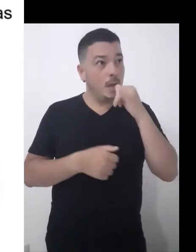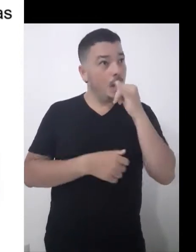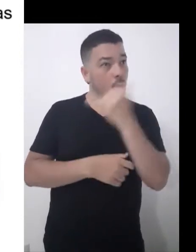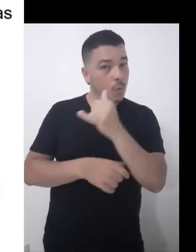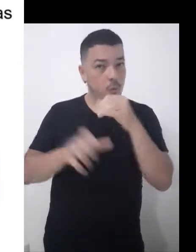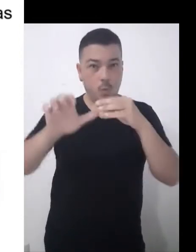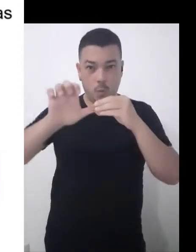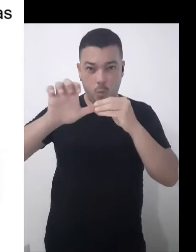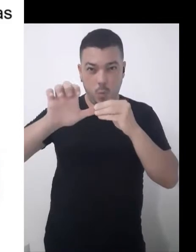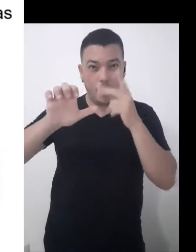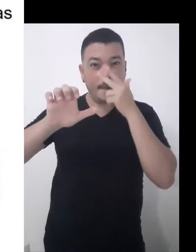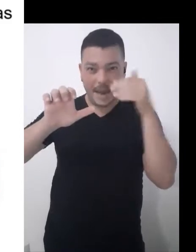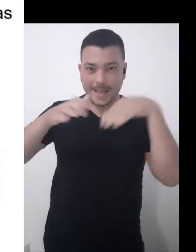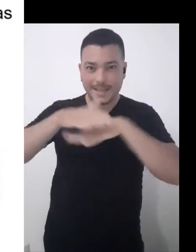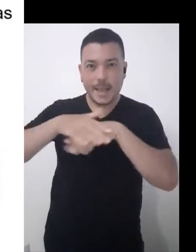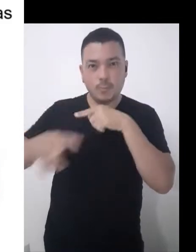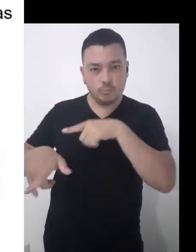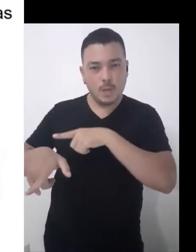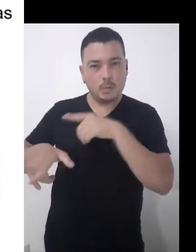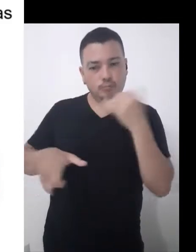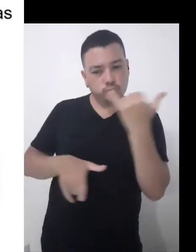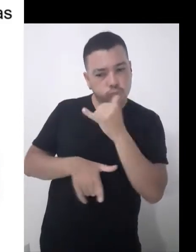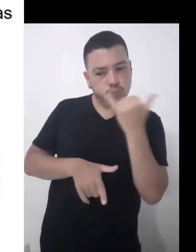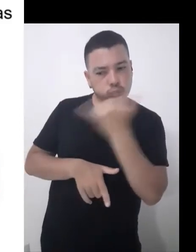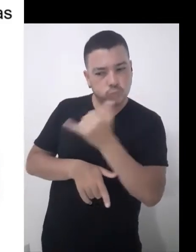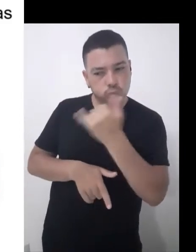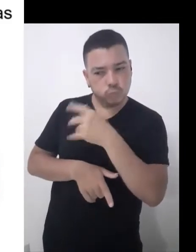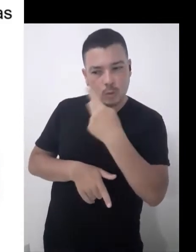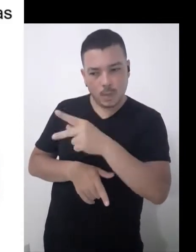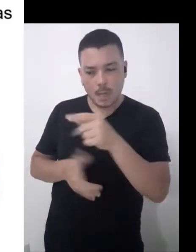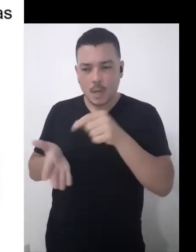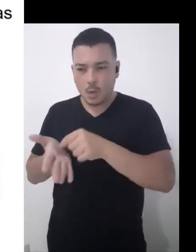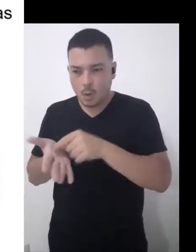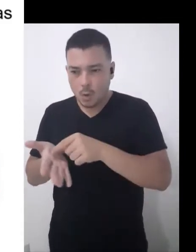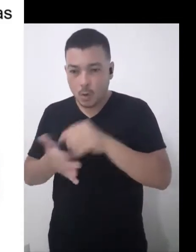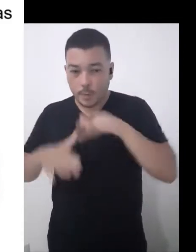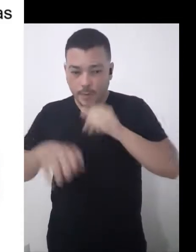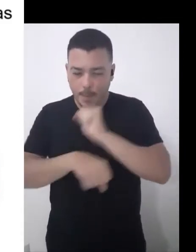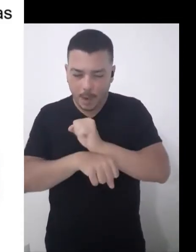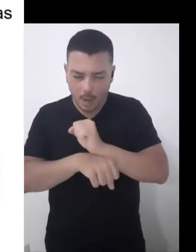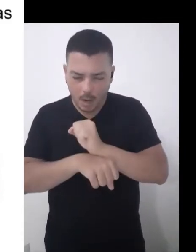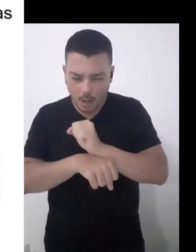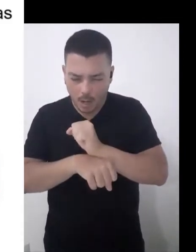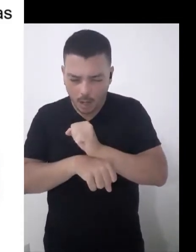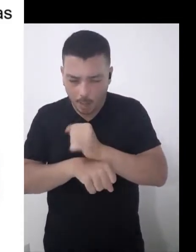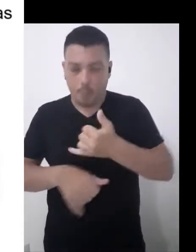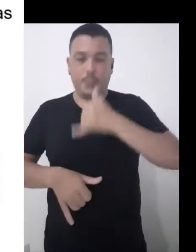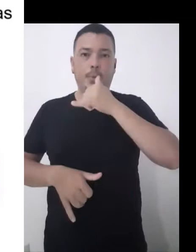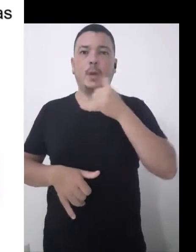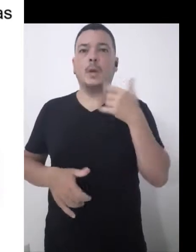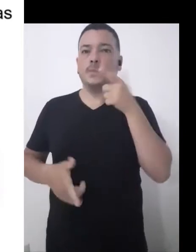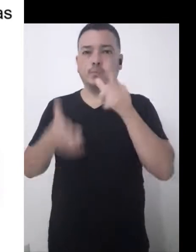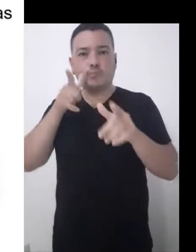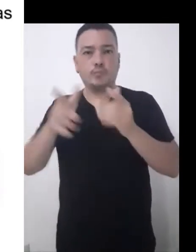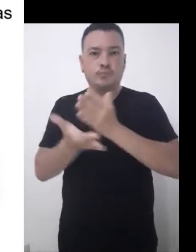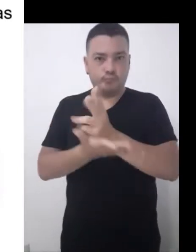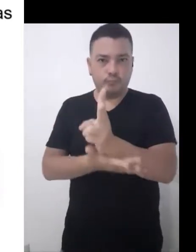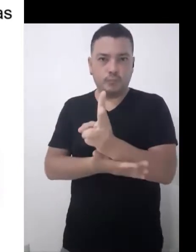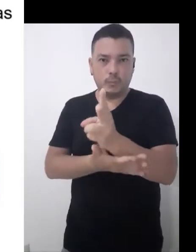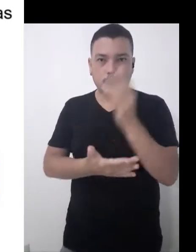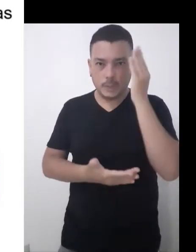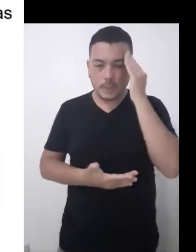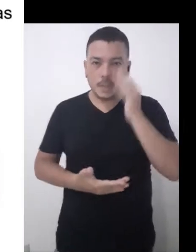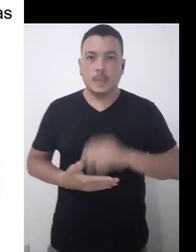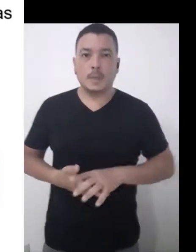pequenas baterias, né? Fornecendo energia para os chips de memória que estão lá no meu módulo de memória RAM. Então,